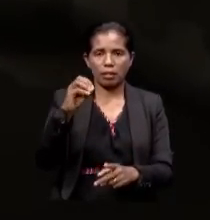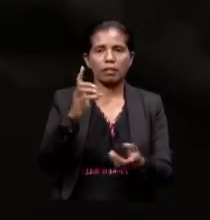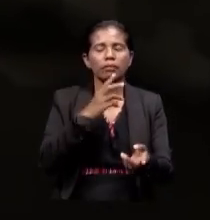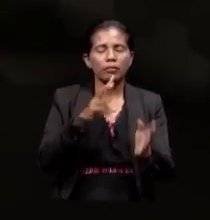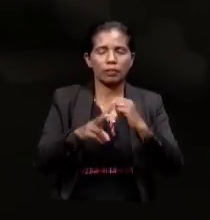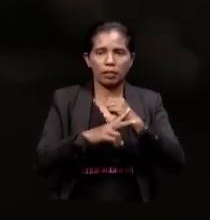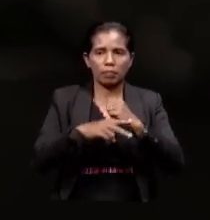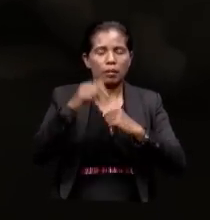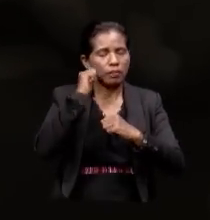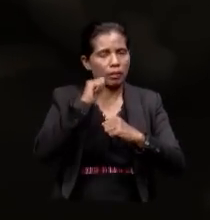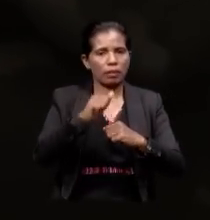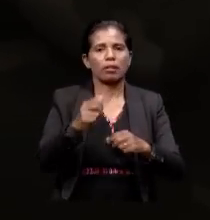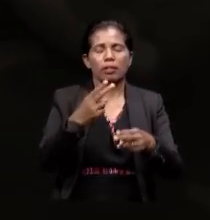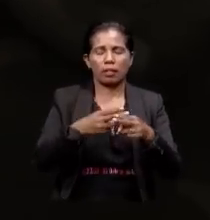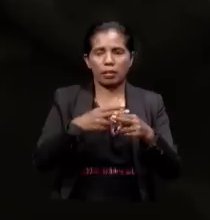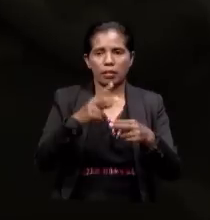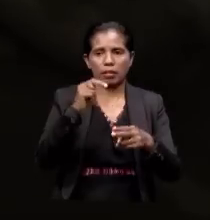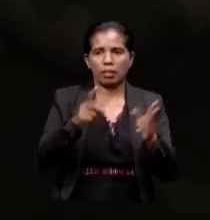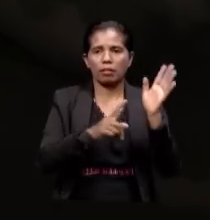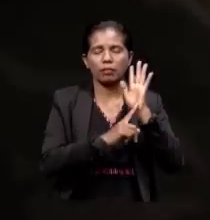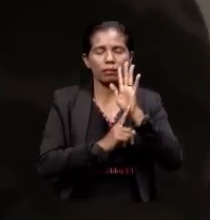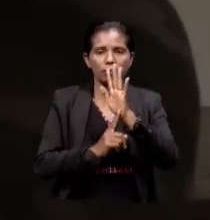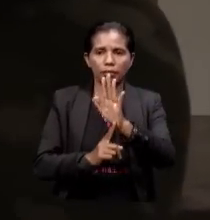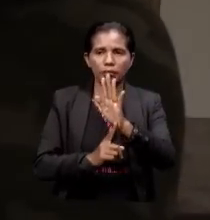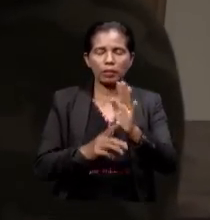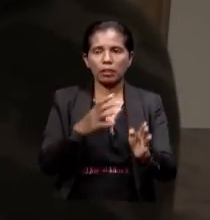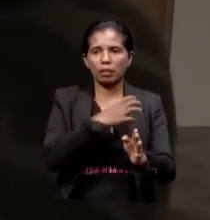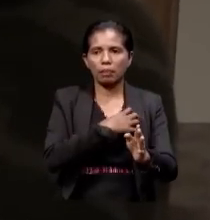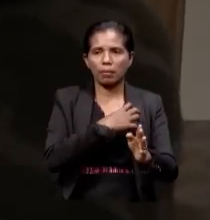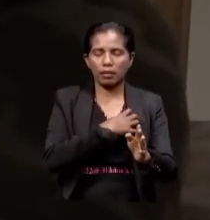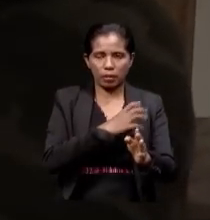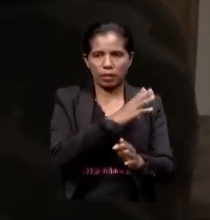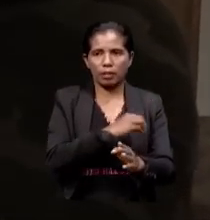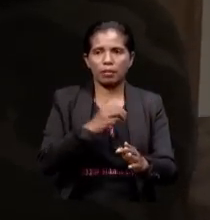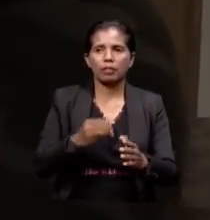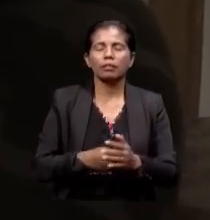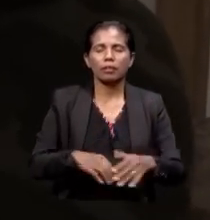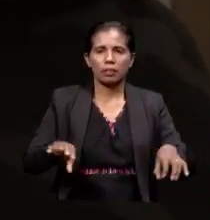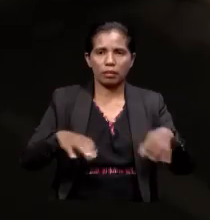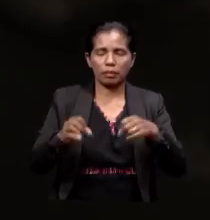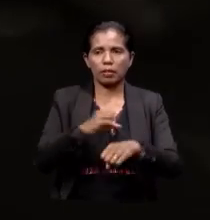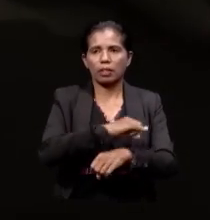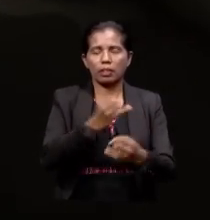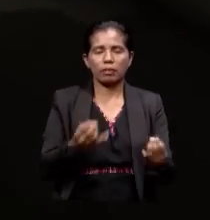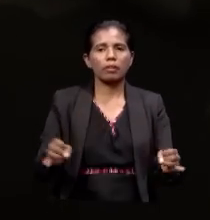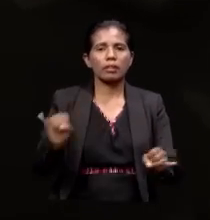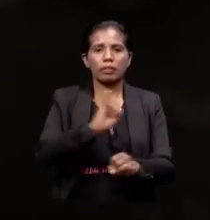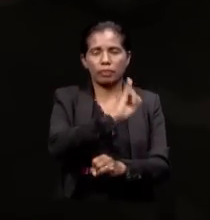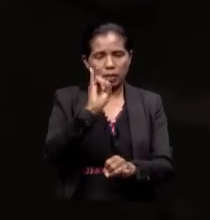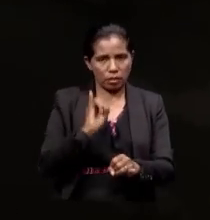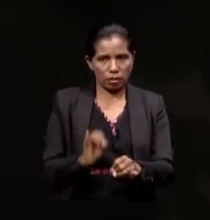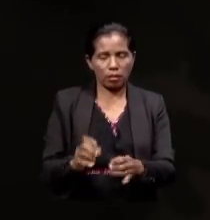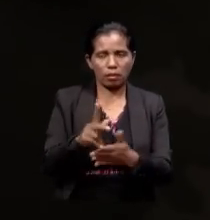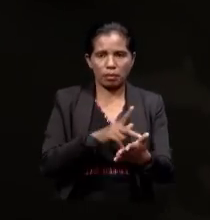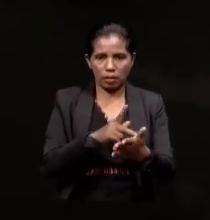feto IDA com inicial N, rala queixa e a quartel Comando-Geral Penitente, Serviço de Investigação Criminal não é resista ou